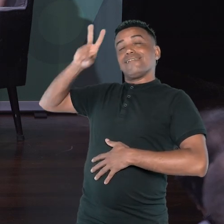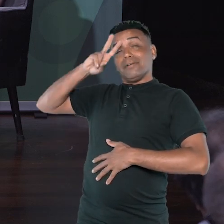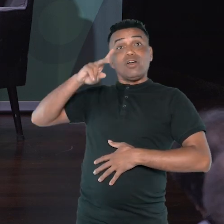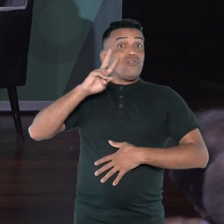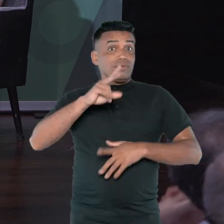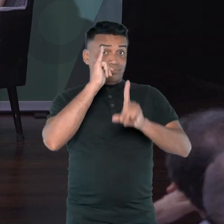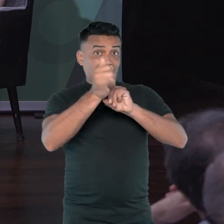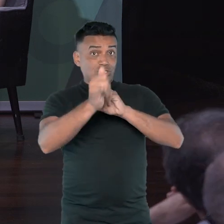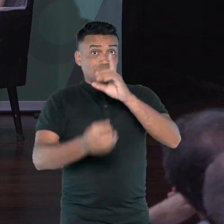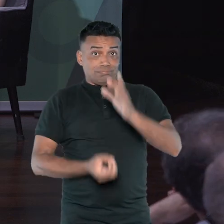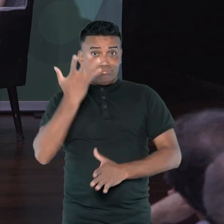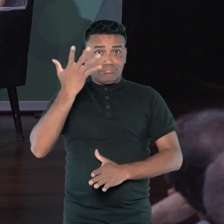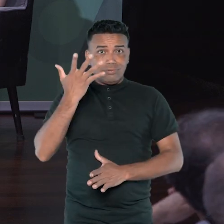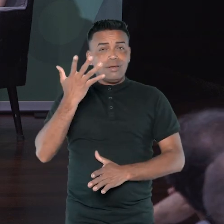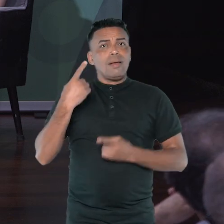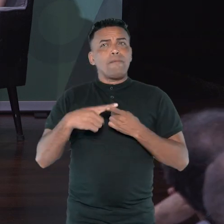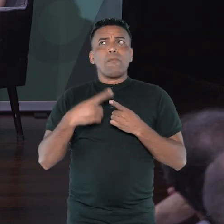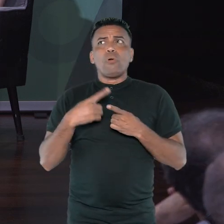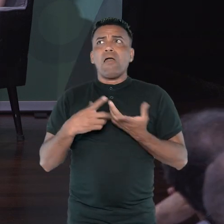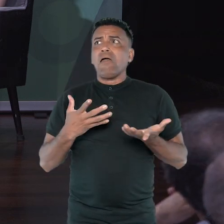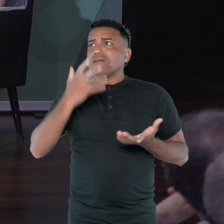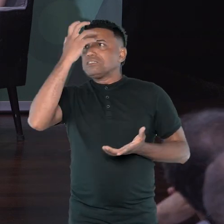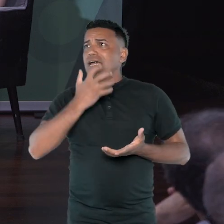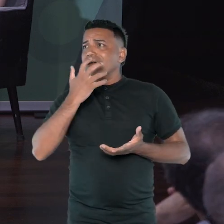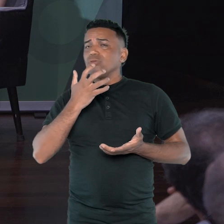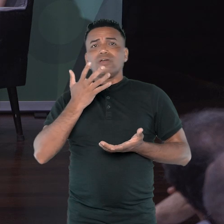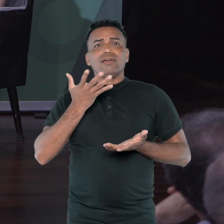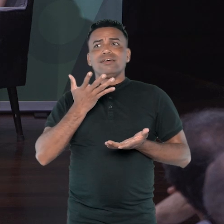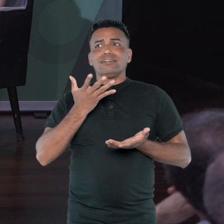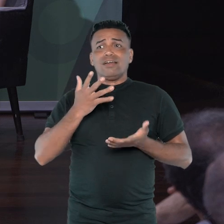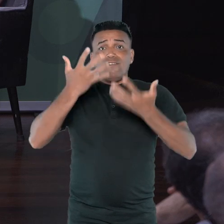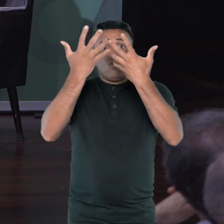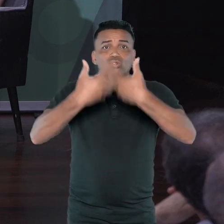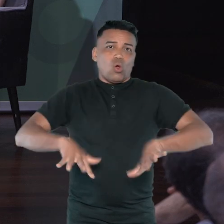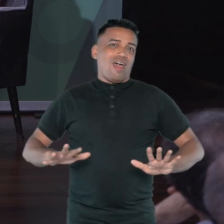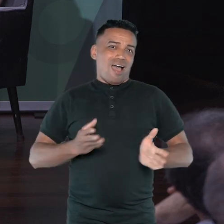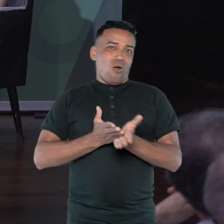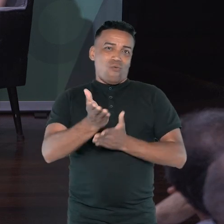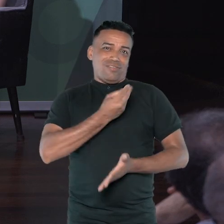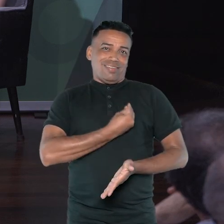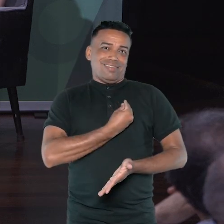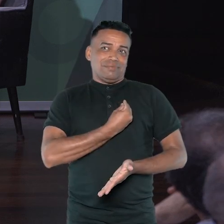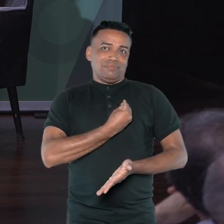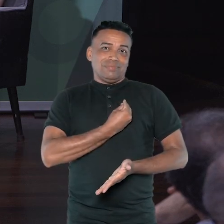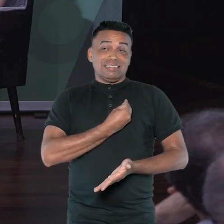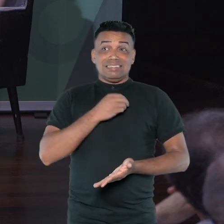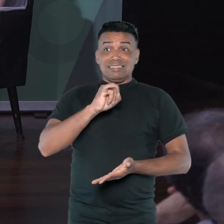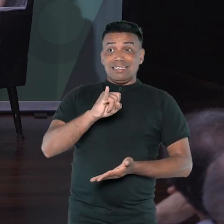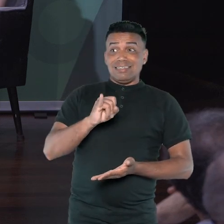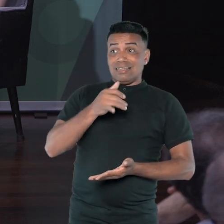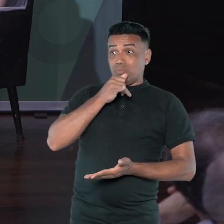narrativas sendo construídas porque é um certo destino pulsional, né? É aquilo que faz com que a gente se enlace com